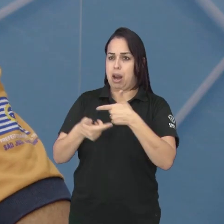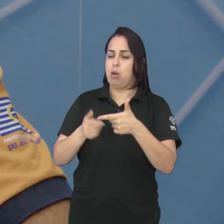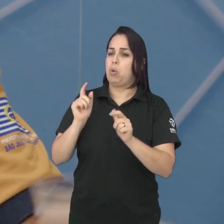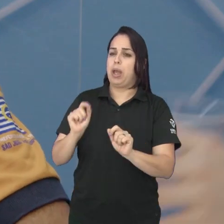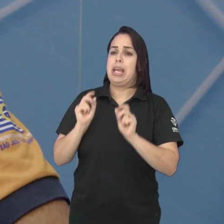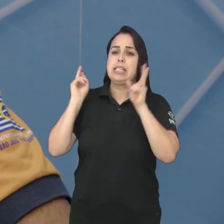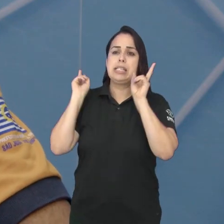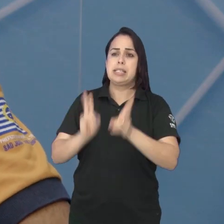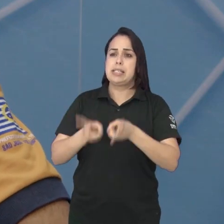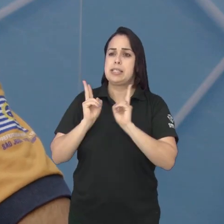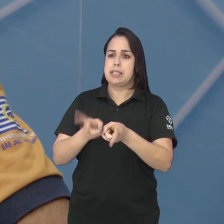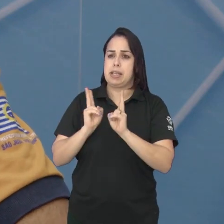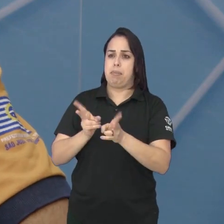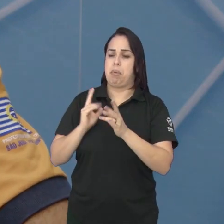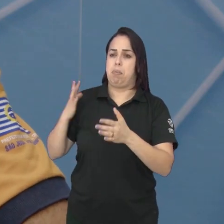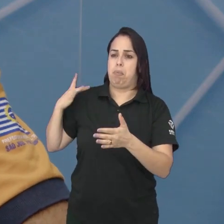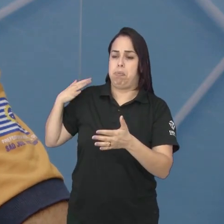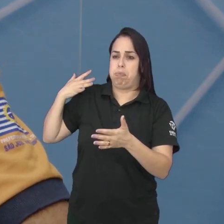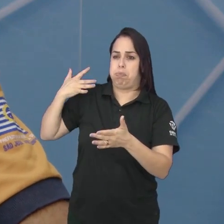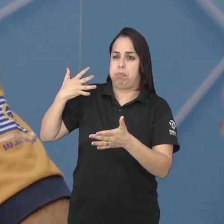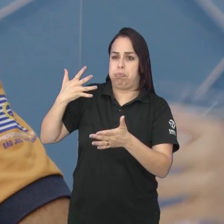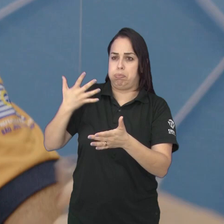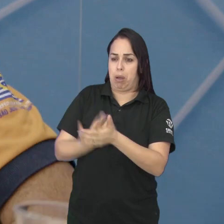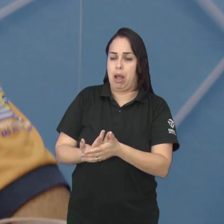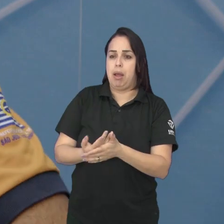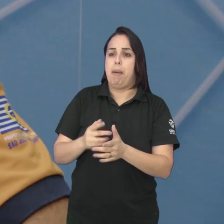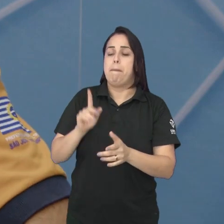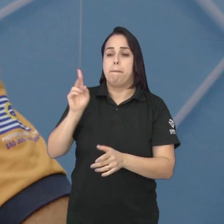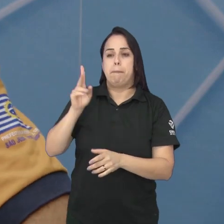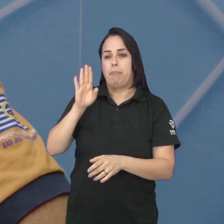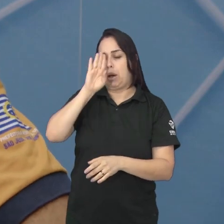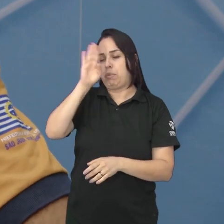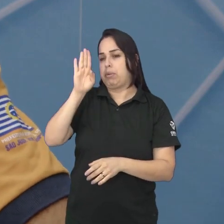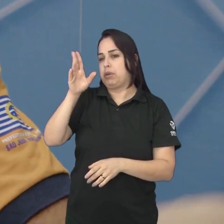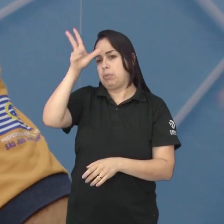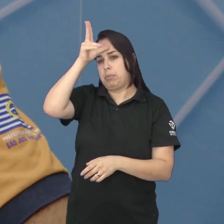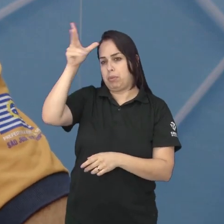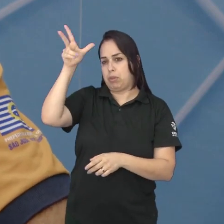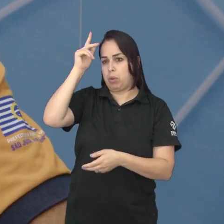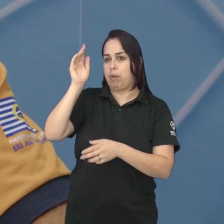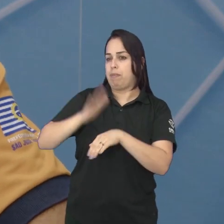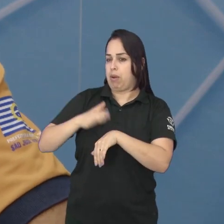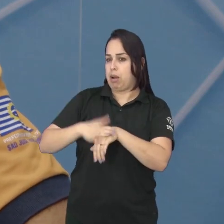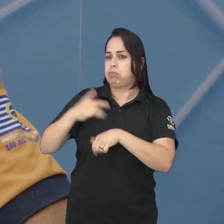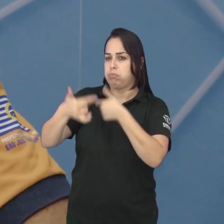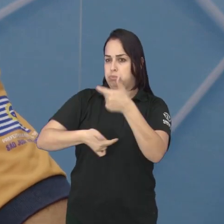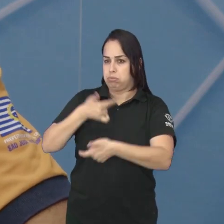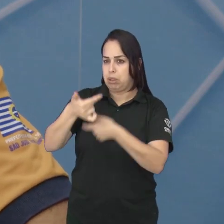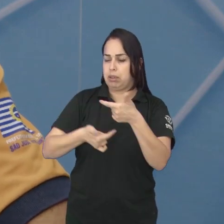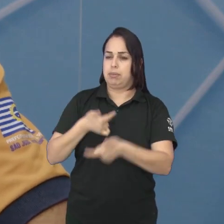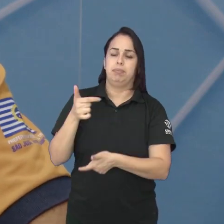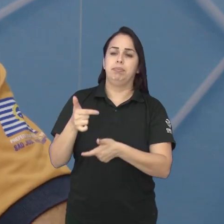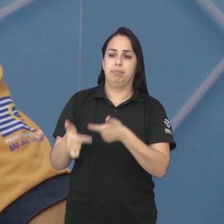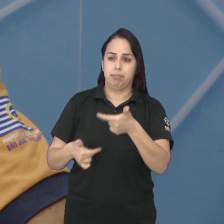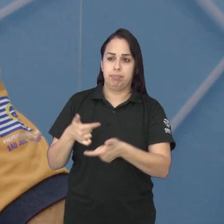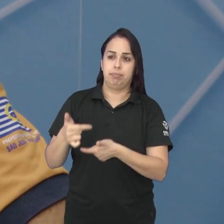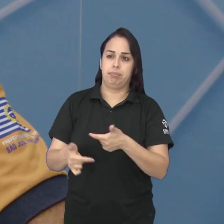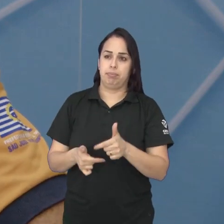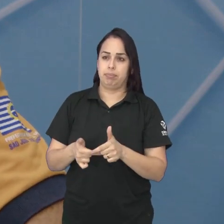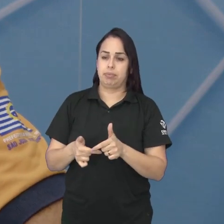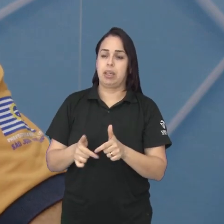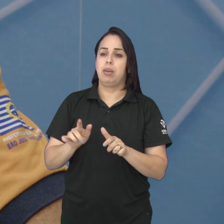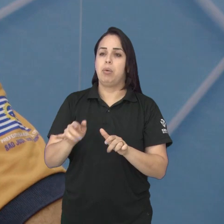constante, né, que é feito já pela própria administração, né, pela prefeitura, falando com relação